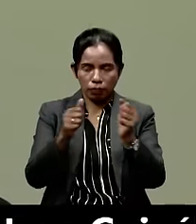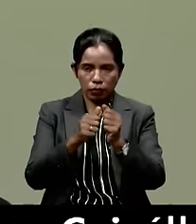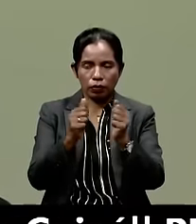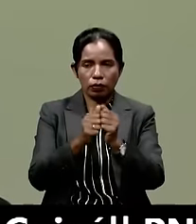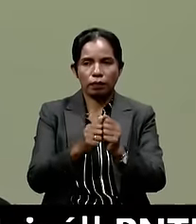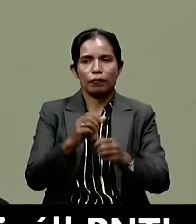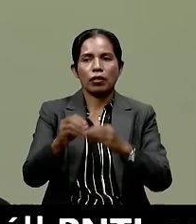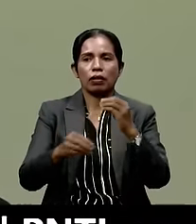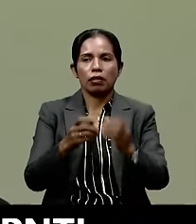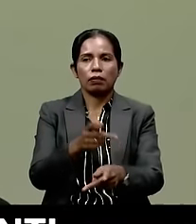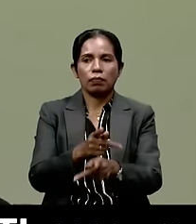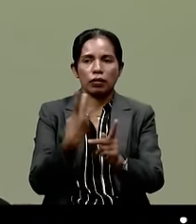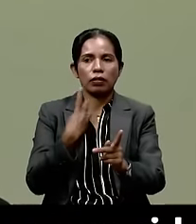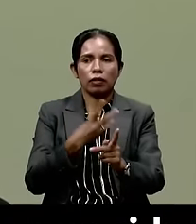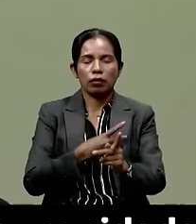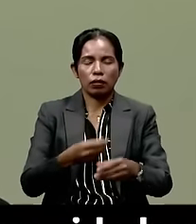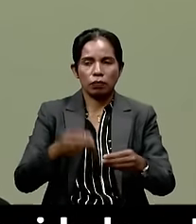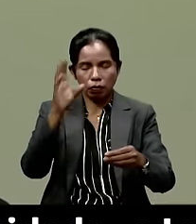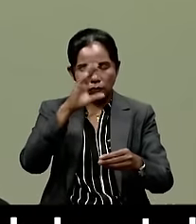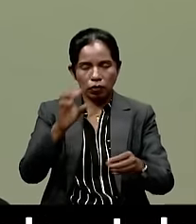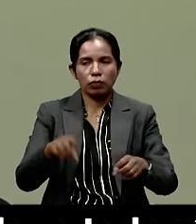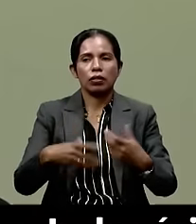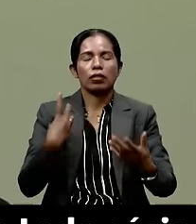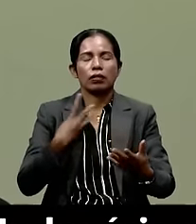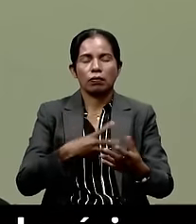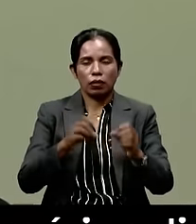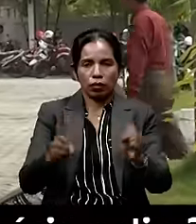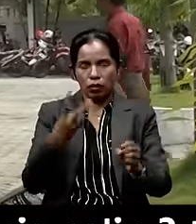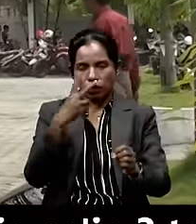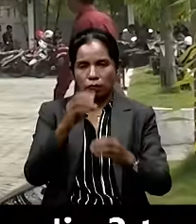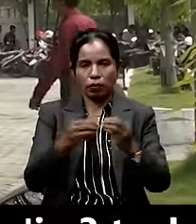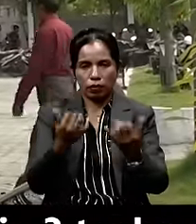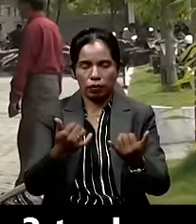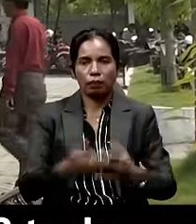be kona ba sa impresa sira te ken buka solusan pro sa ida resol.